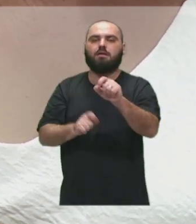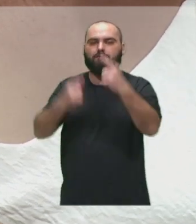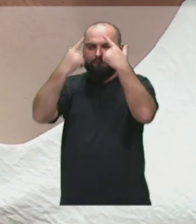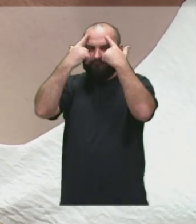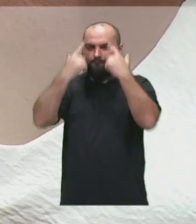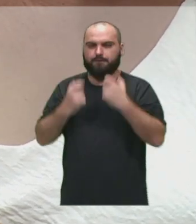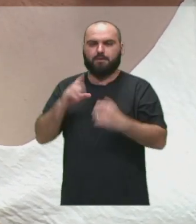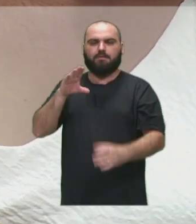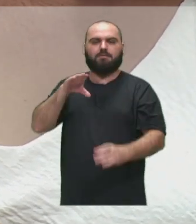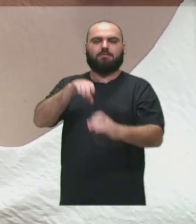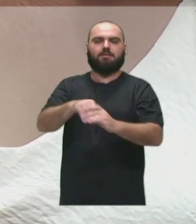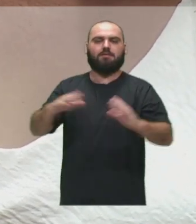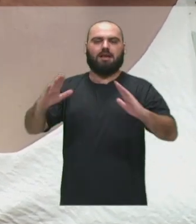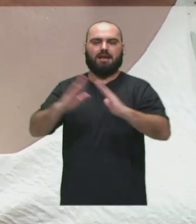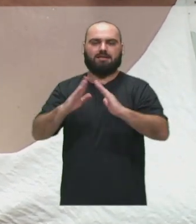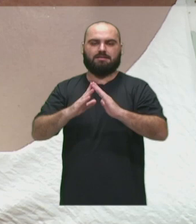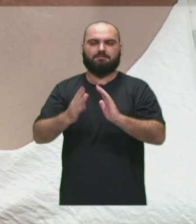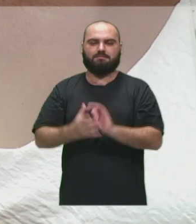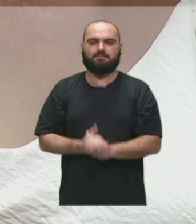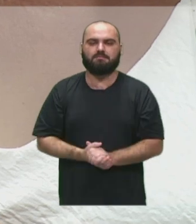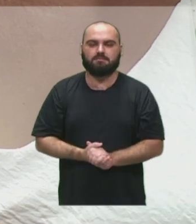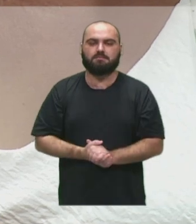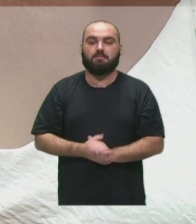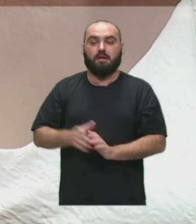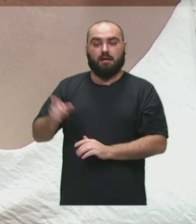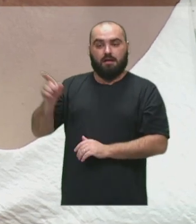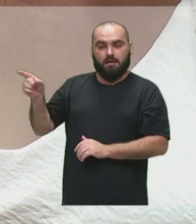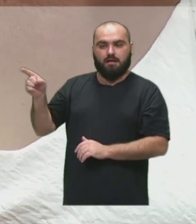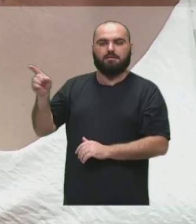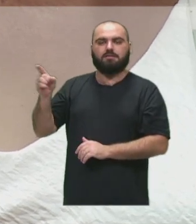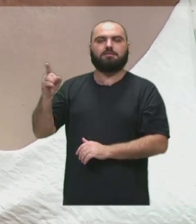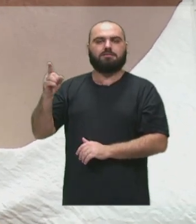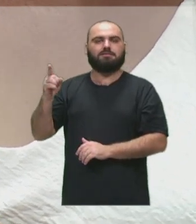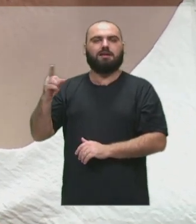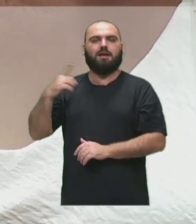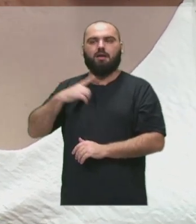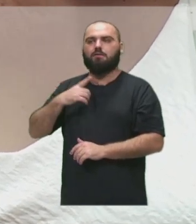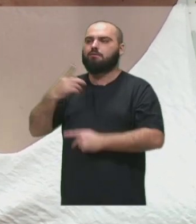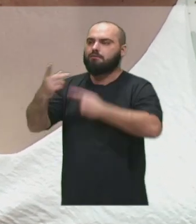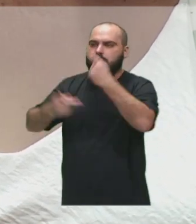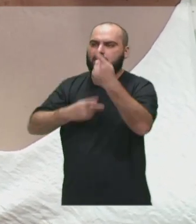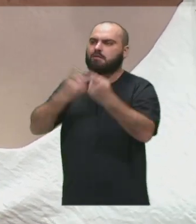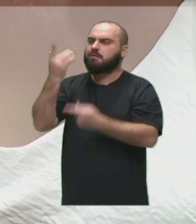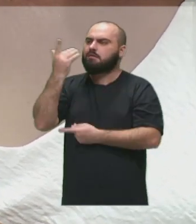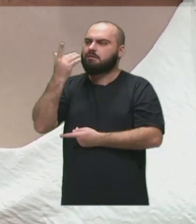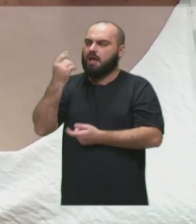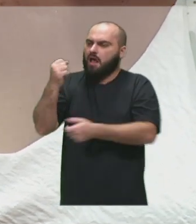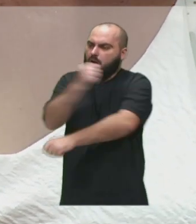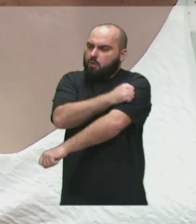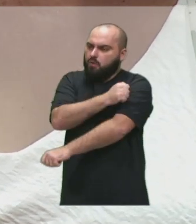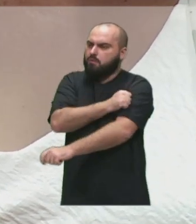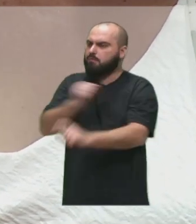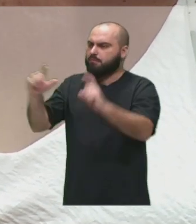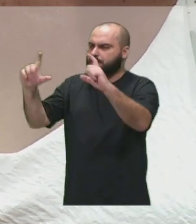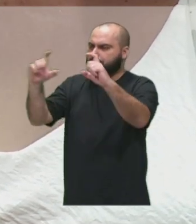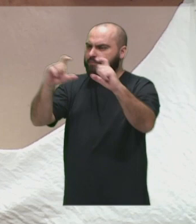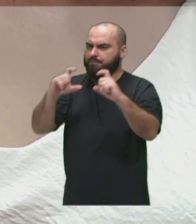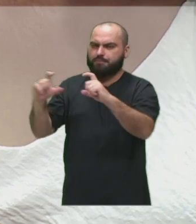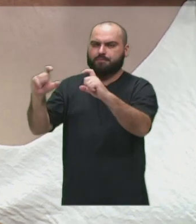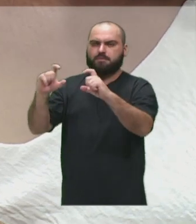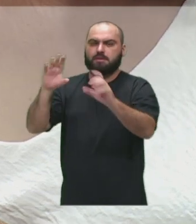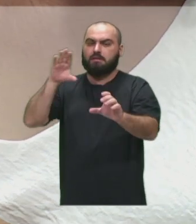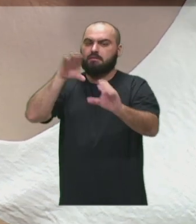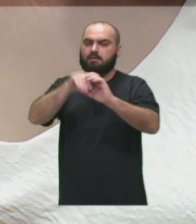É através dessa obra nas escolas que eu incentivo os alunos a tirarem foto, a debater sobre essa imagem na sala de